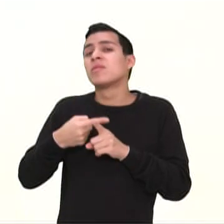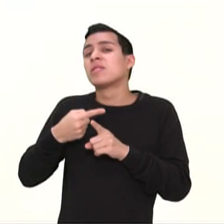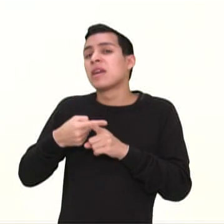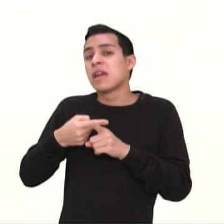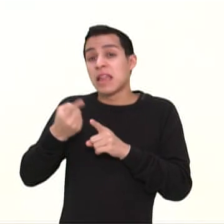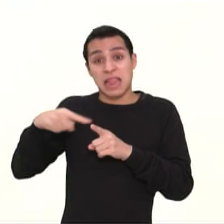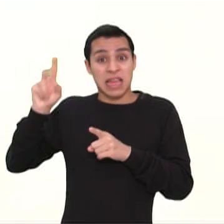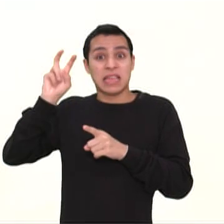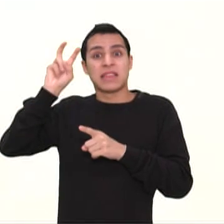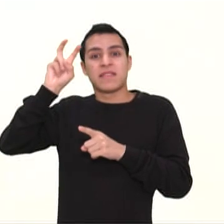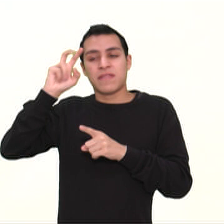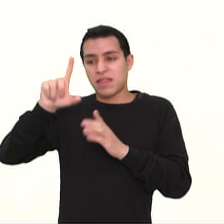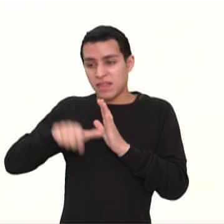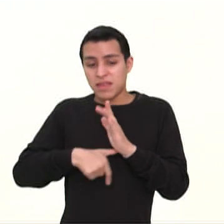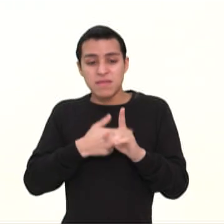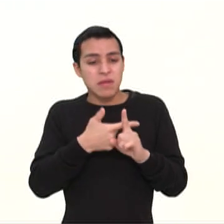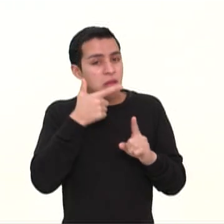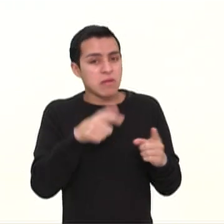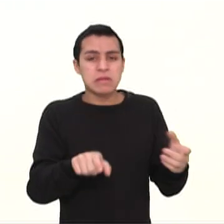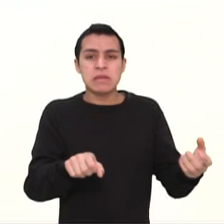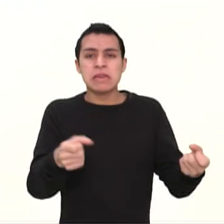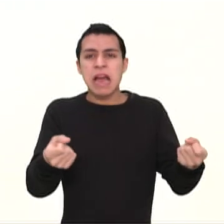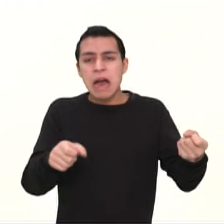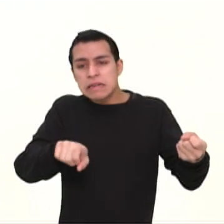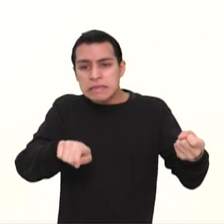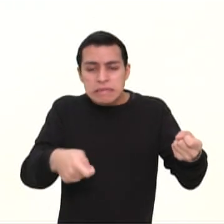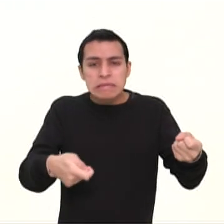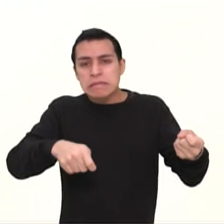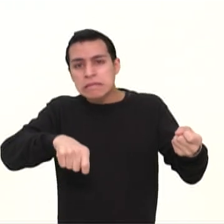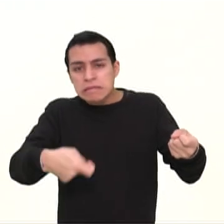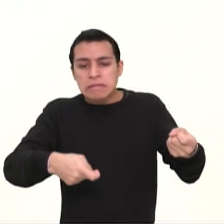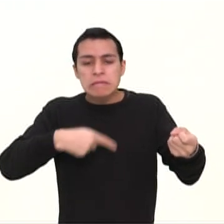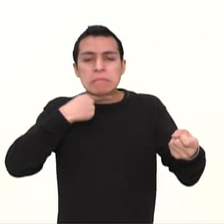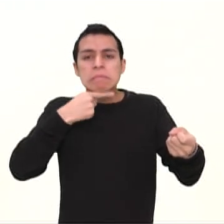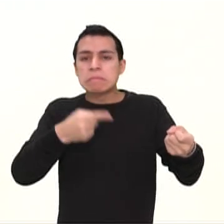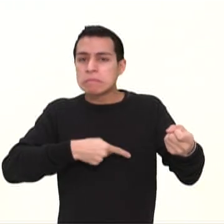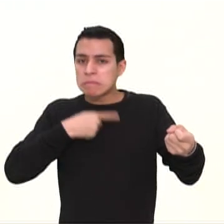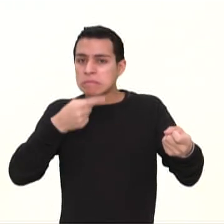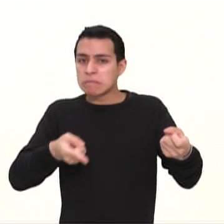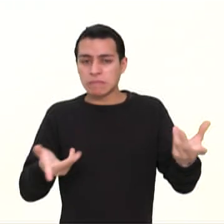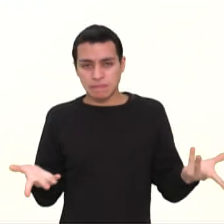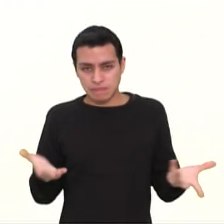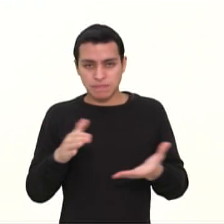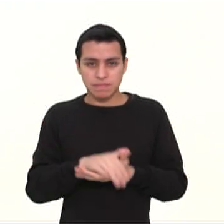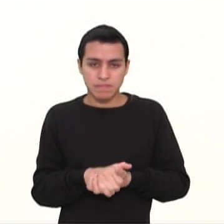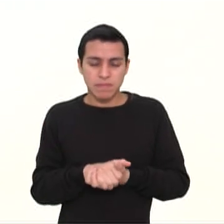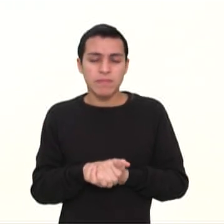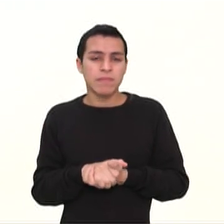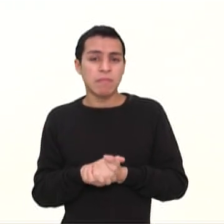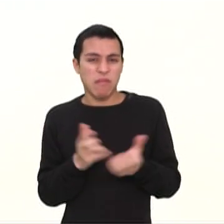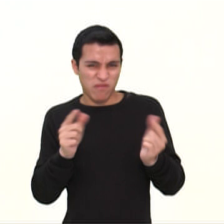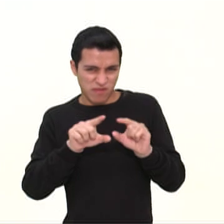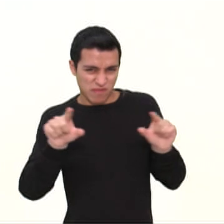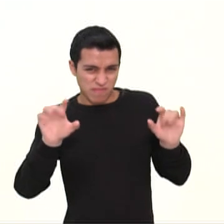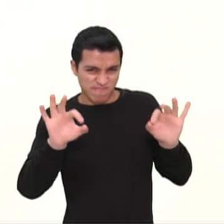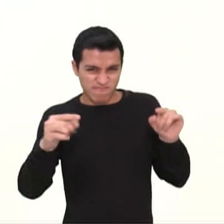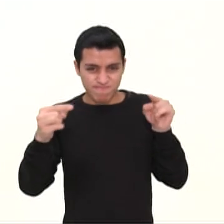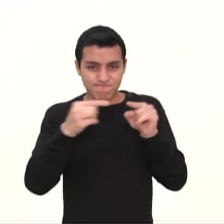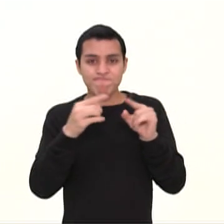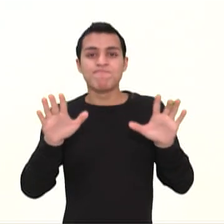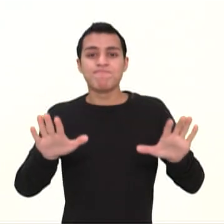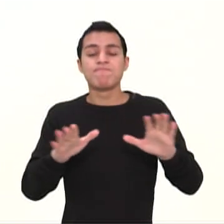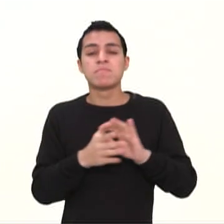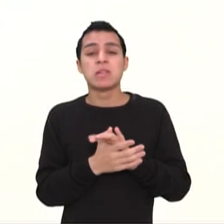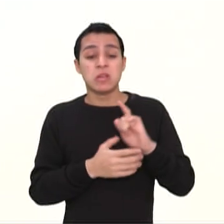eu não consegui ligar meu carro. I couldn't start my car. Lembrando que, quando a gente vai fazer a